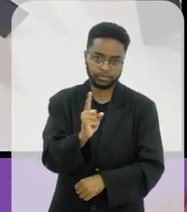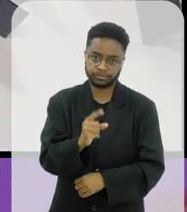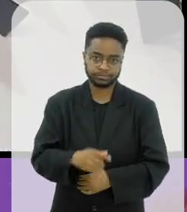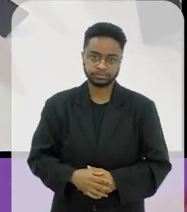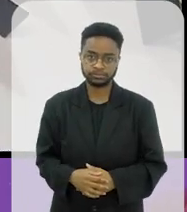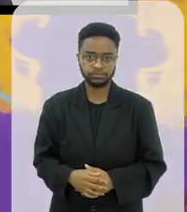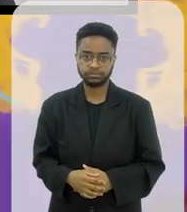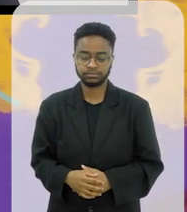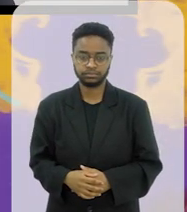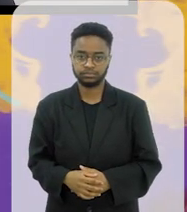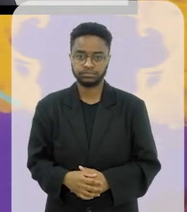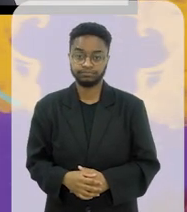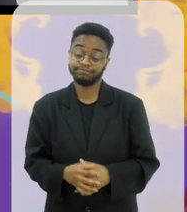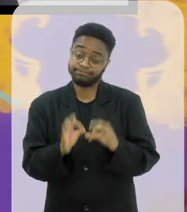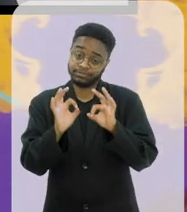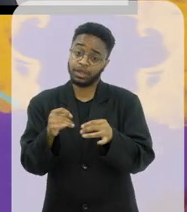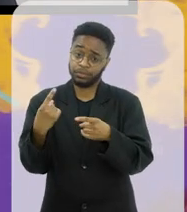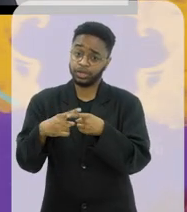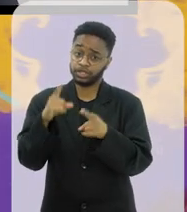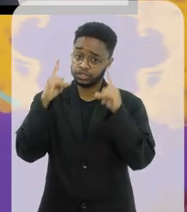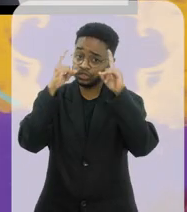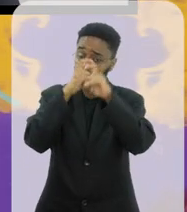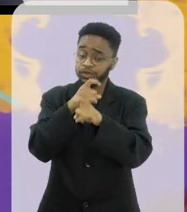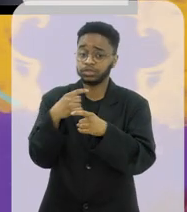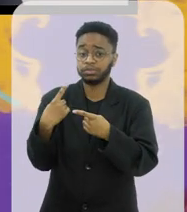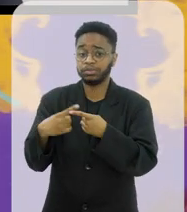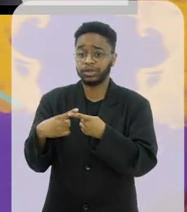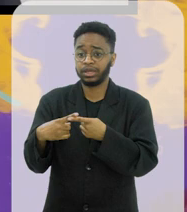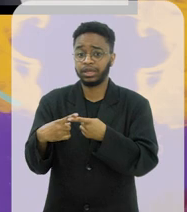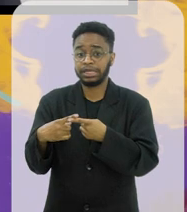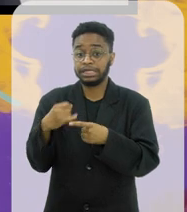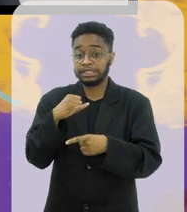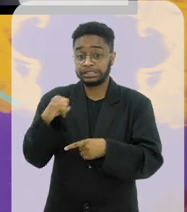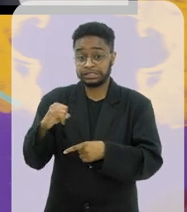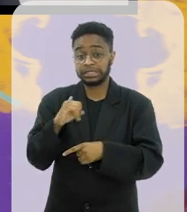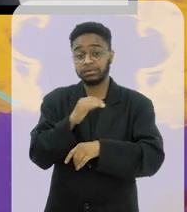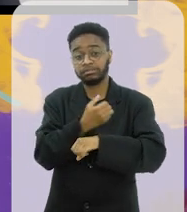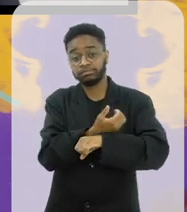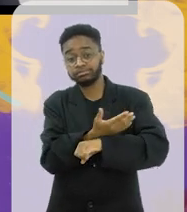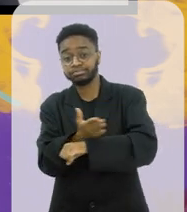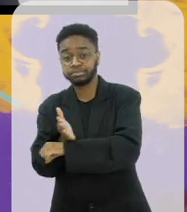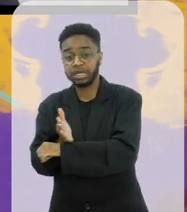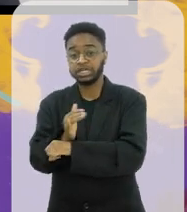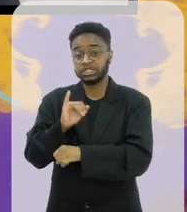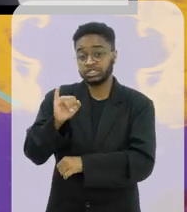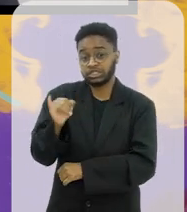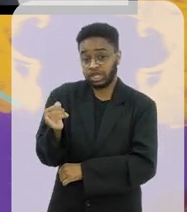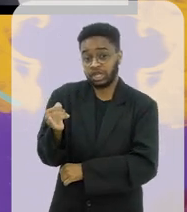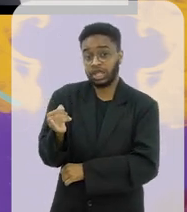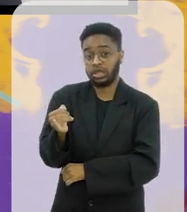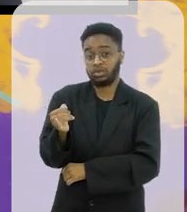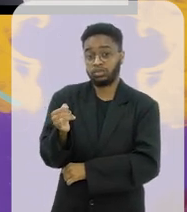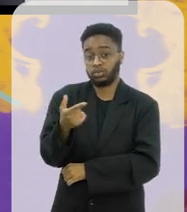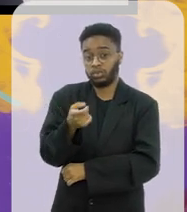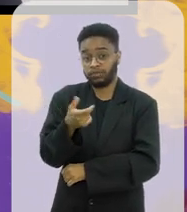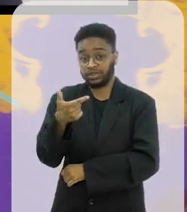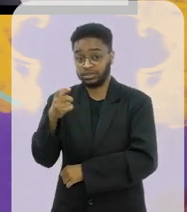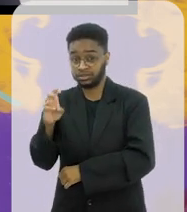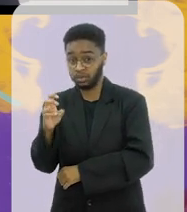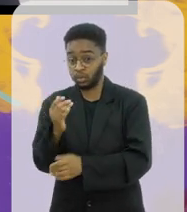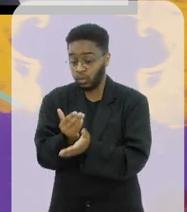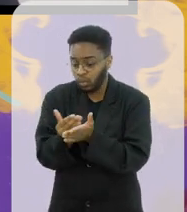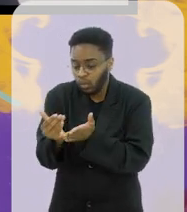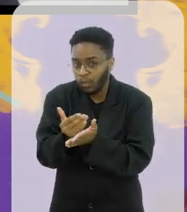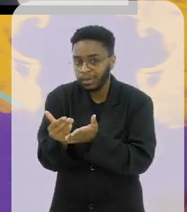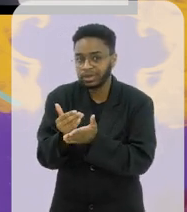Rui. Porque aí vai ficar complicado, né? Você passando para o calendário já para janeiro de 2025 e logo no início,